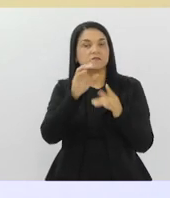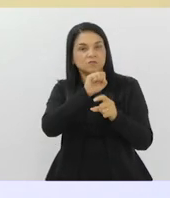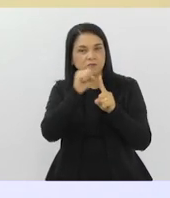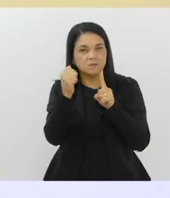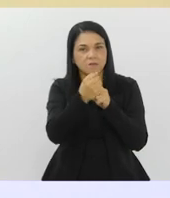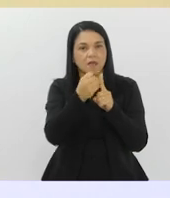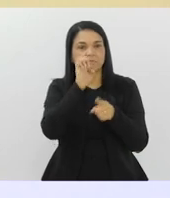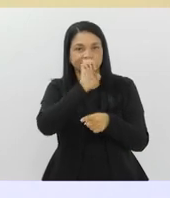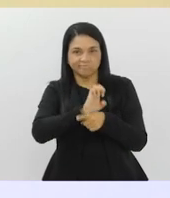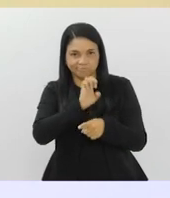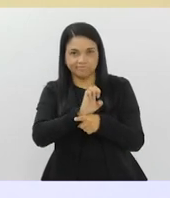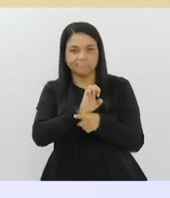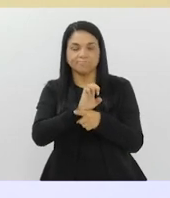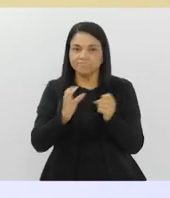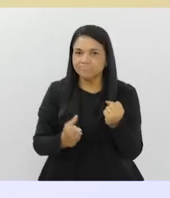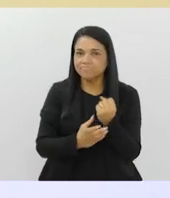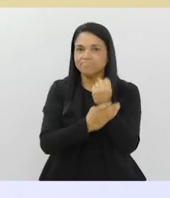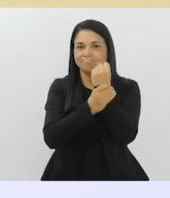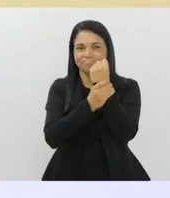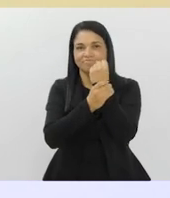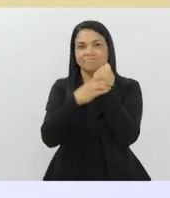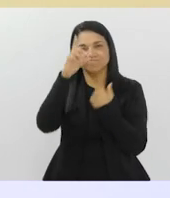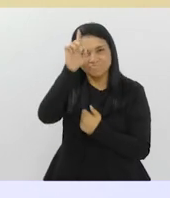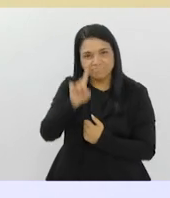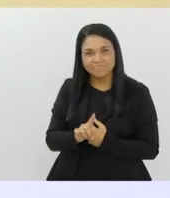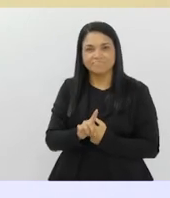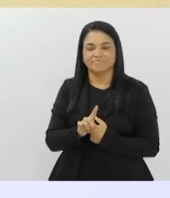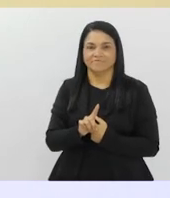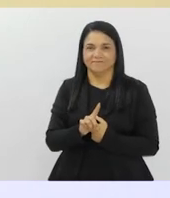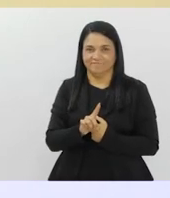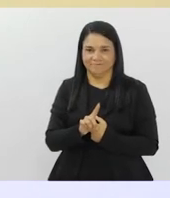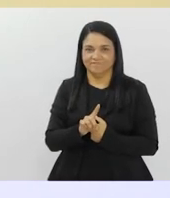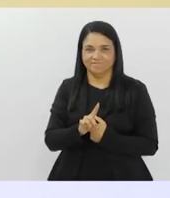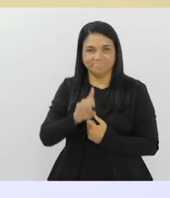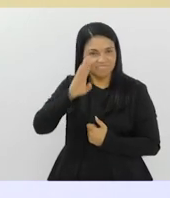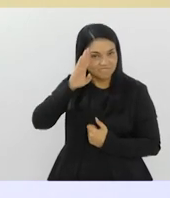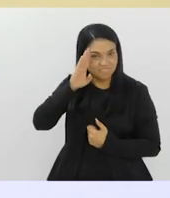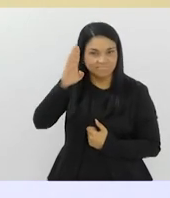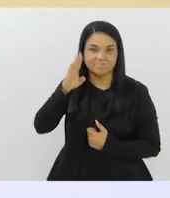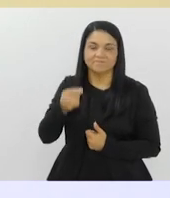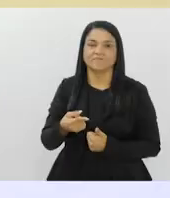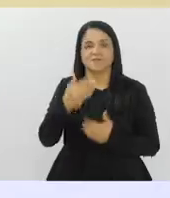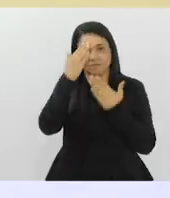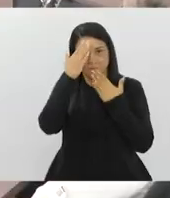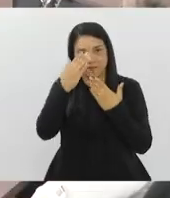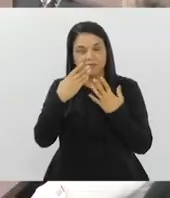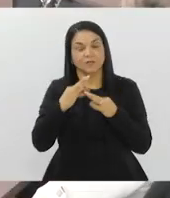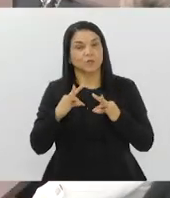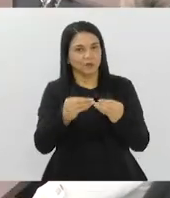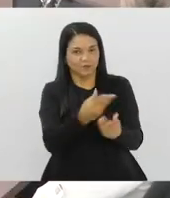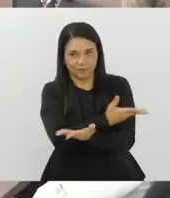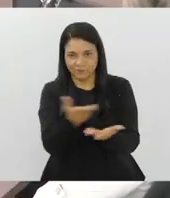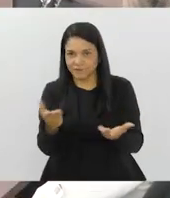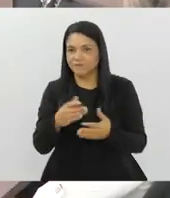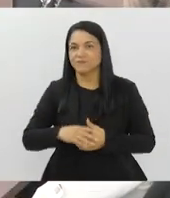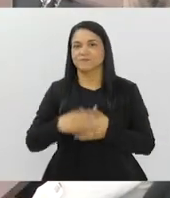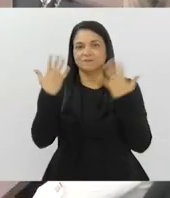do Estado para assegurar o exercício com absoluta prioridade. Obrigada a todos.